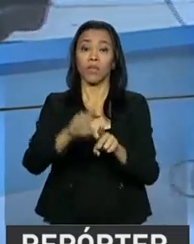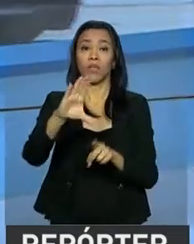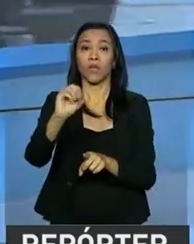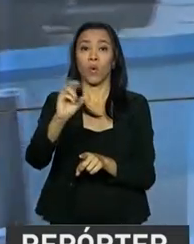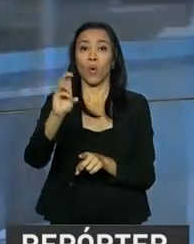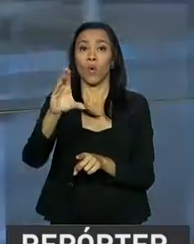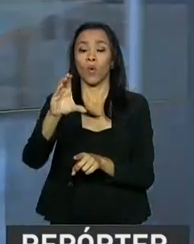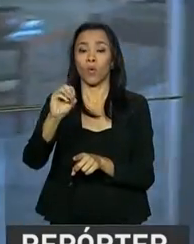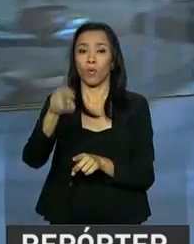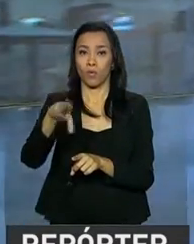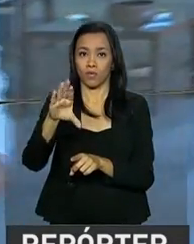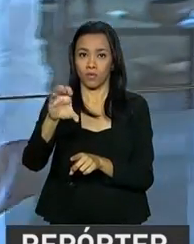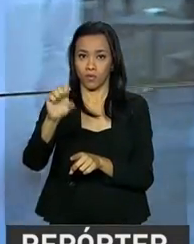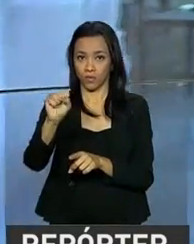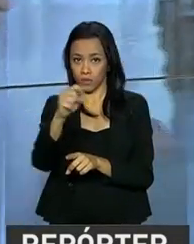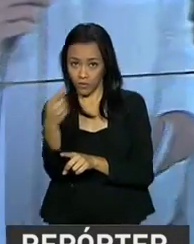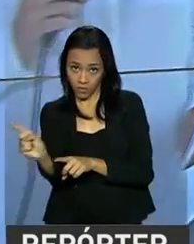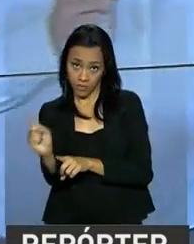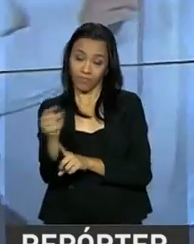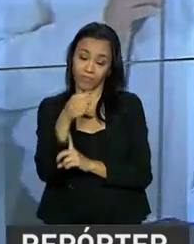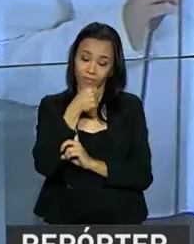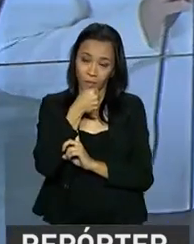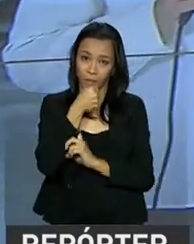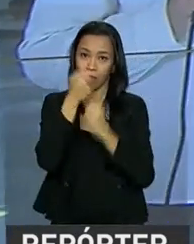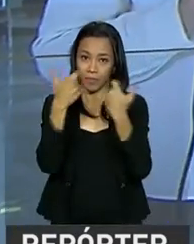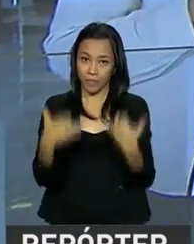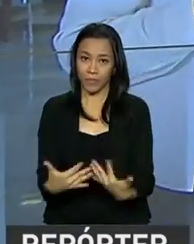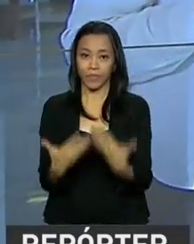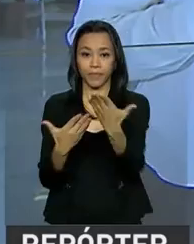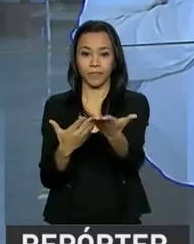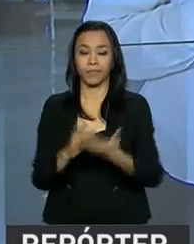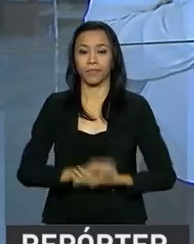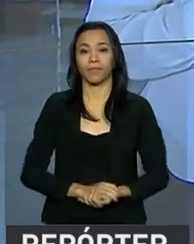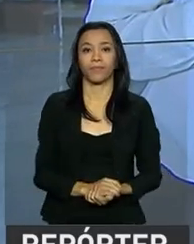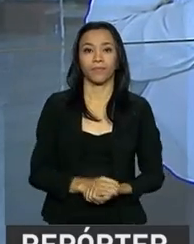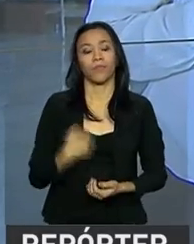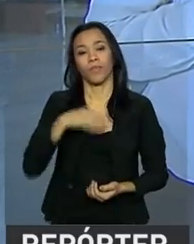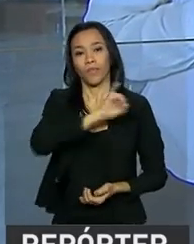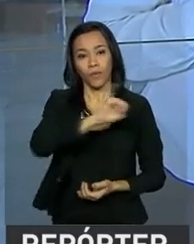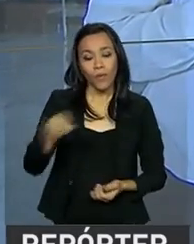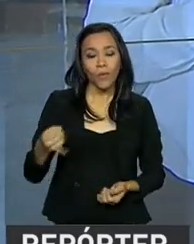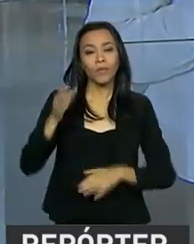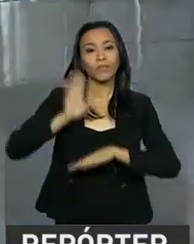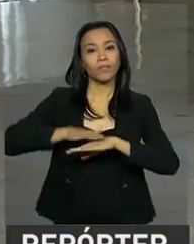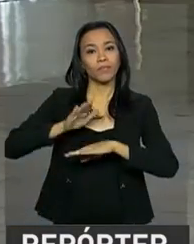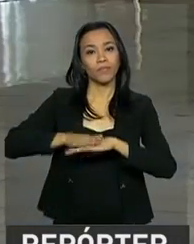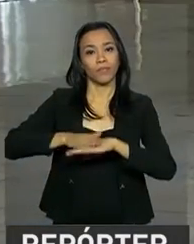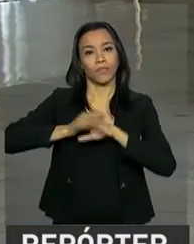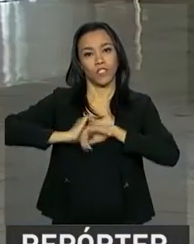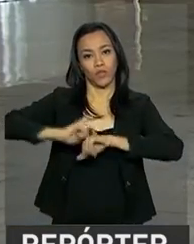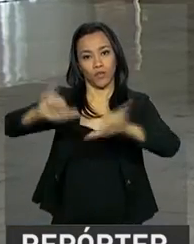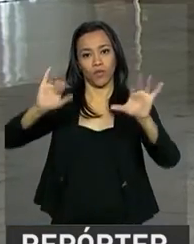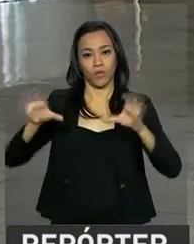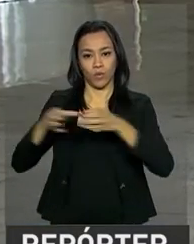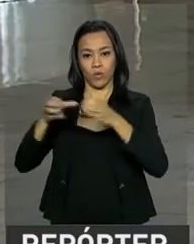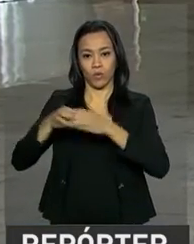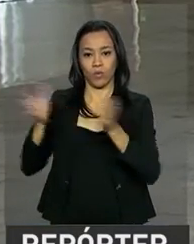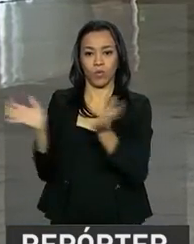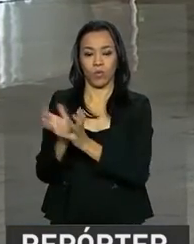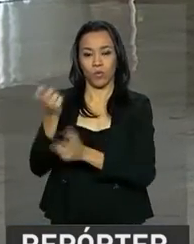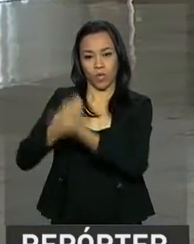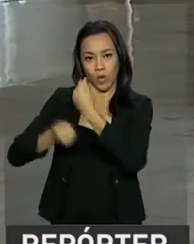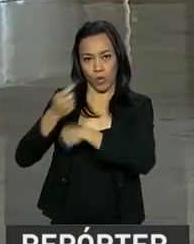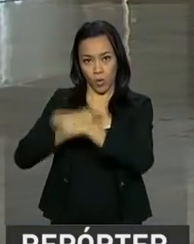outras informações pra gente do palácio do planalto oita issa olá danielle segundo a equipe econômica esse déficit de